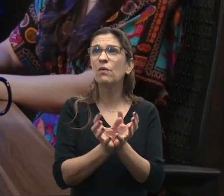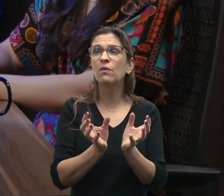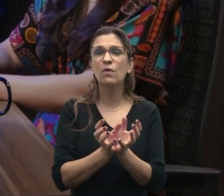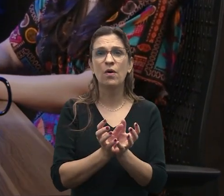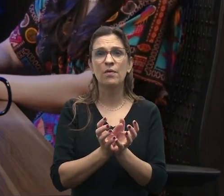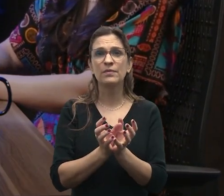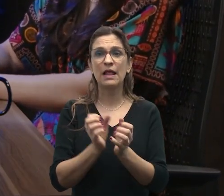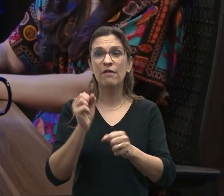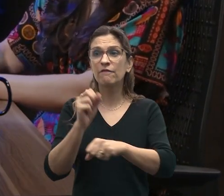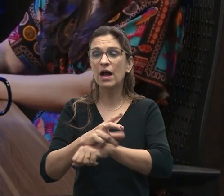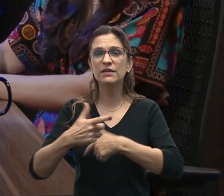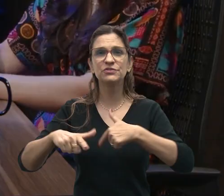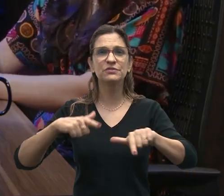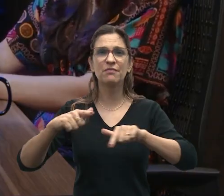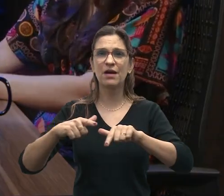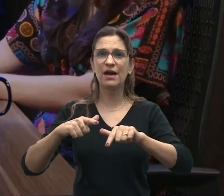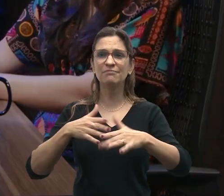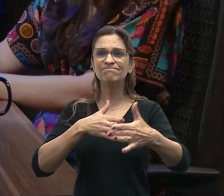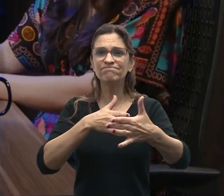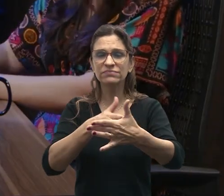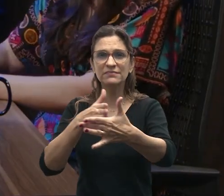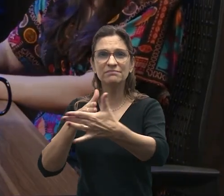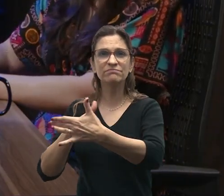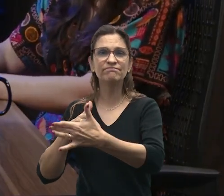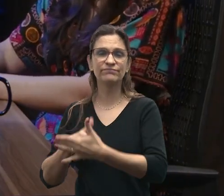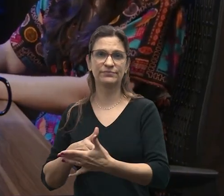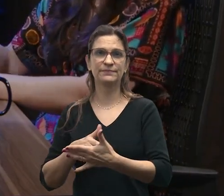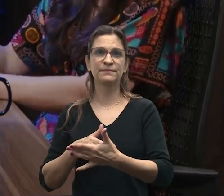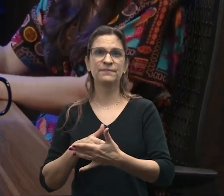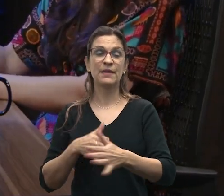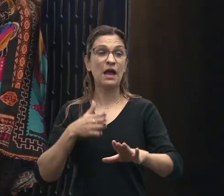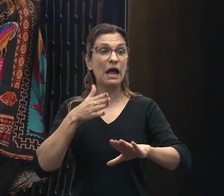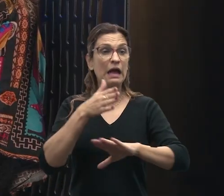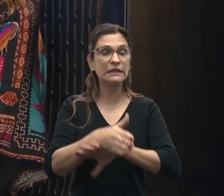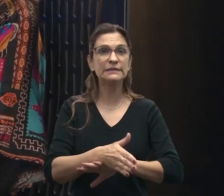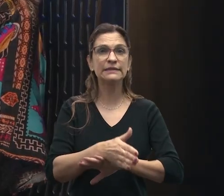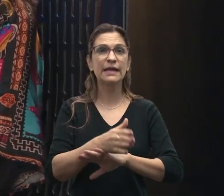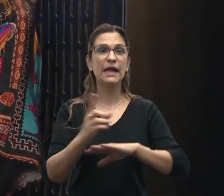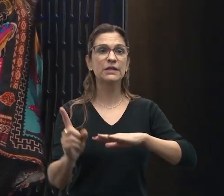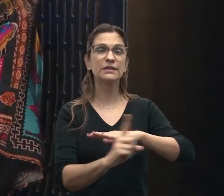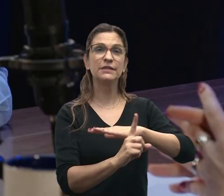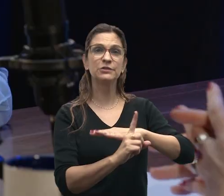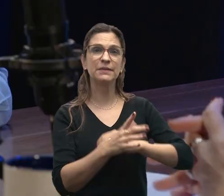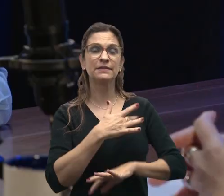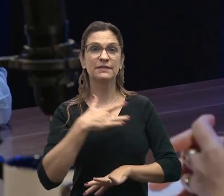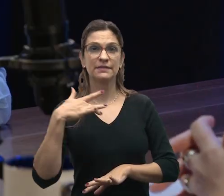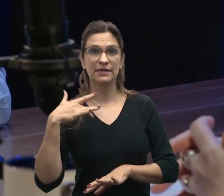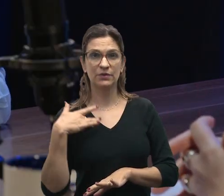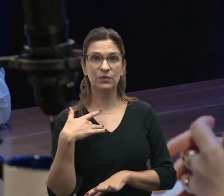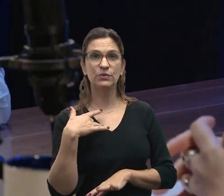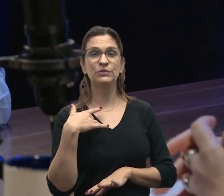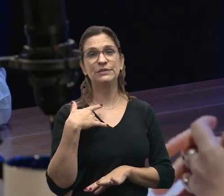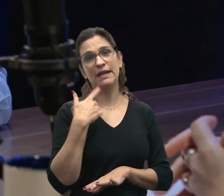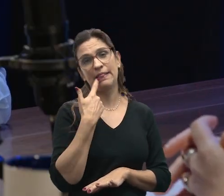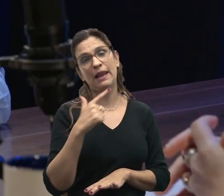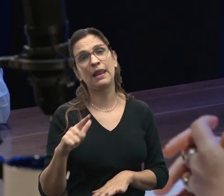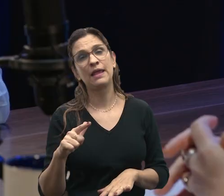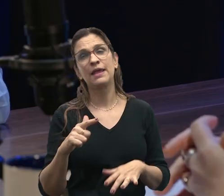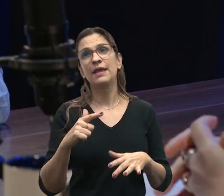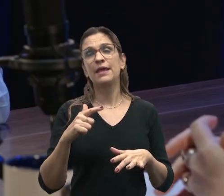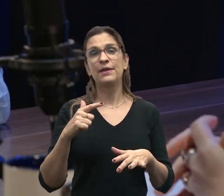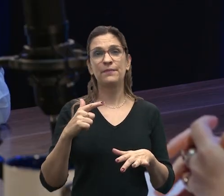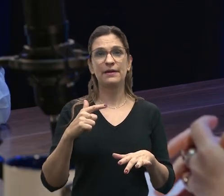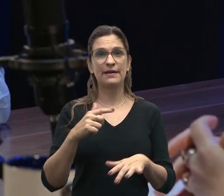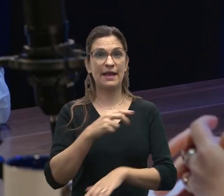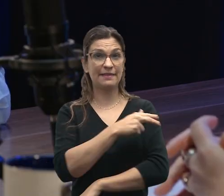trabalho. Né? É muito difícil. Acesso à saúde é muito difícil. Acesso até a questão à saúde, da língua. Da língua. Eles são assim, os terenos, e assim, as